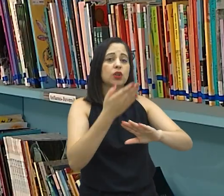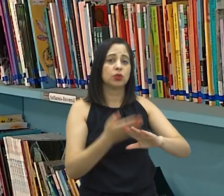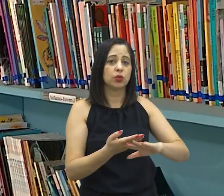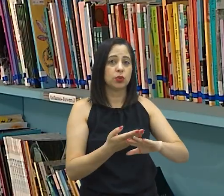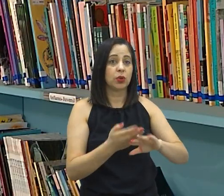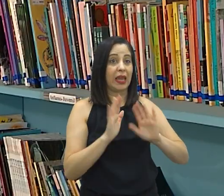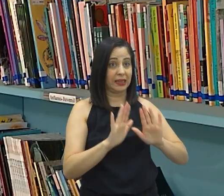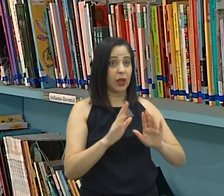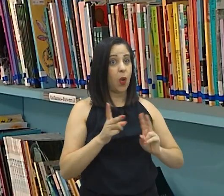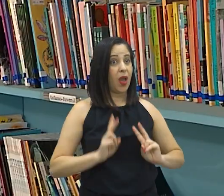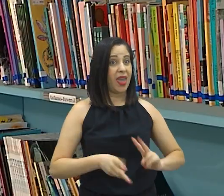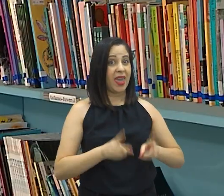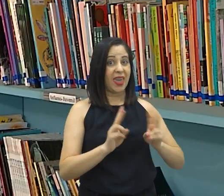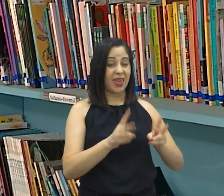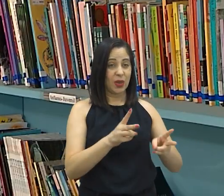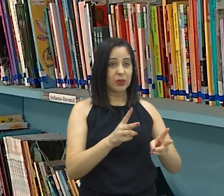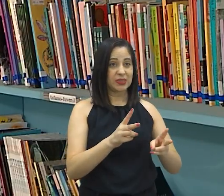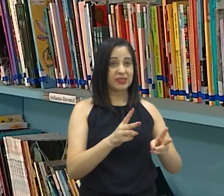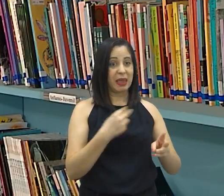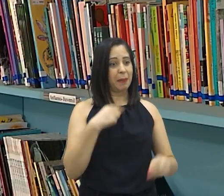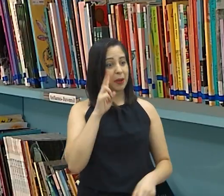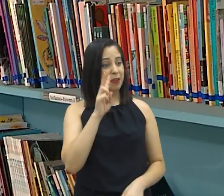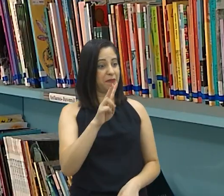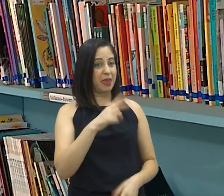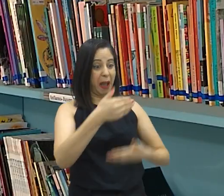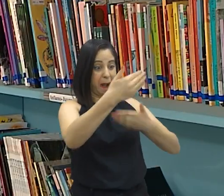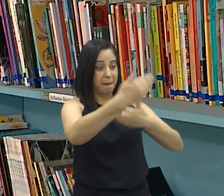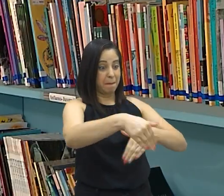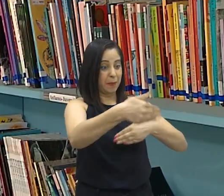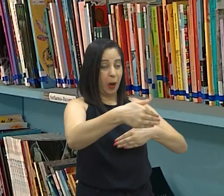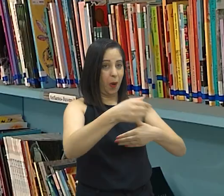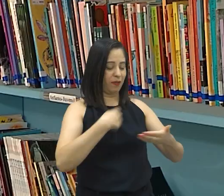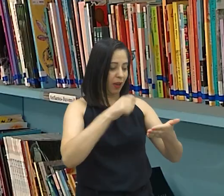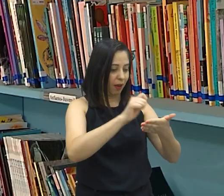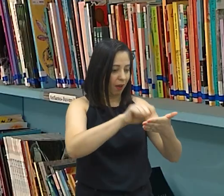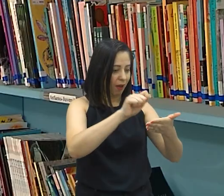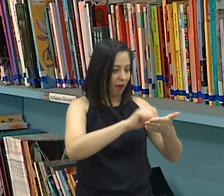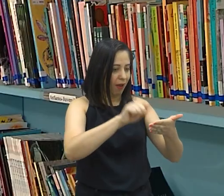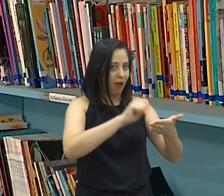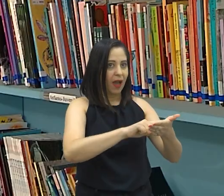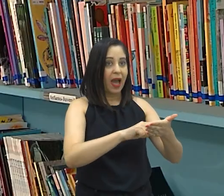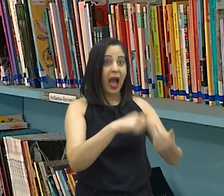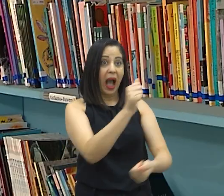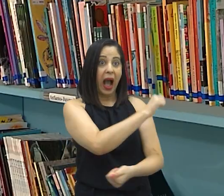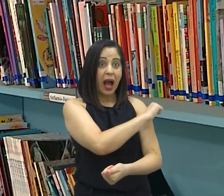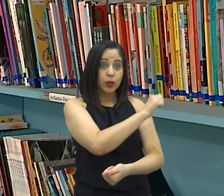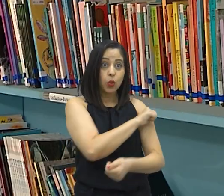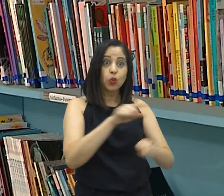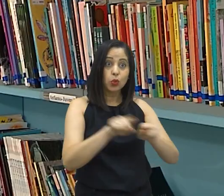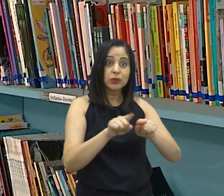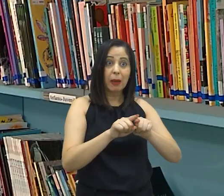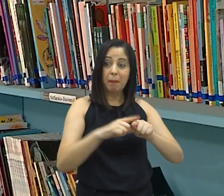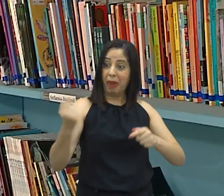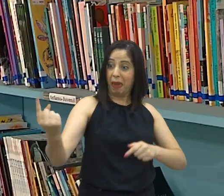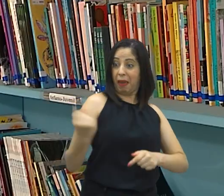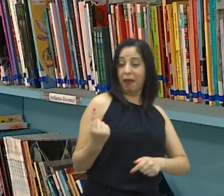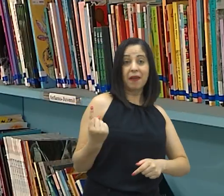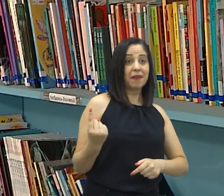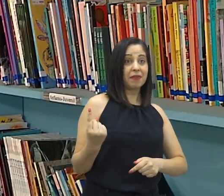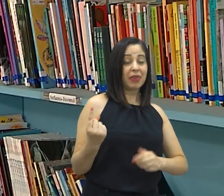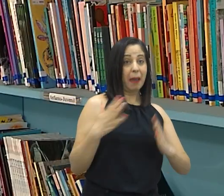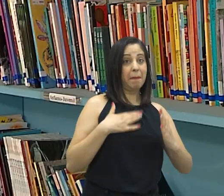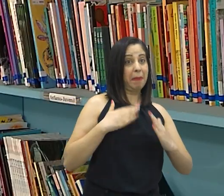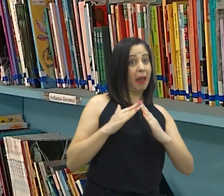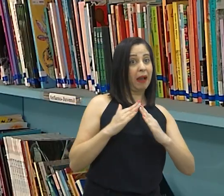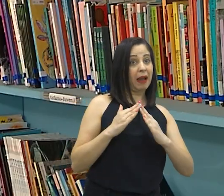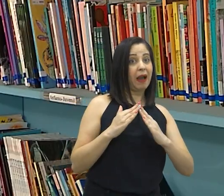Cursino. Então sempre nós vimos ela levando as provas para casa para corrigir, né? Também alunos frequentavam a nossa casa.